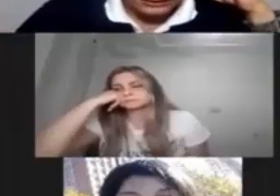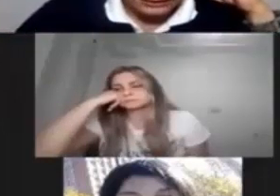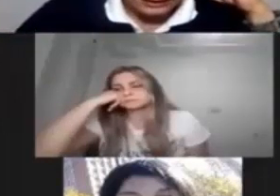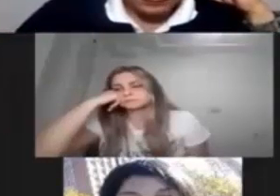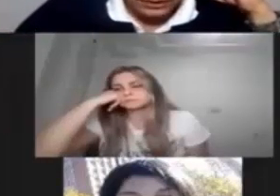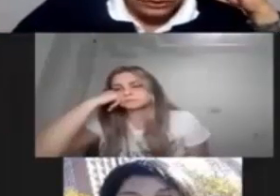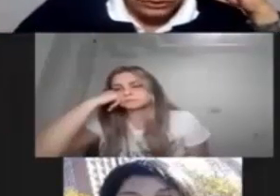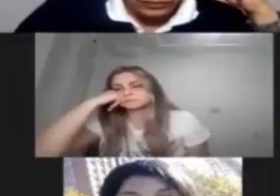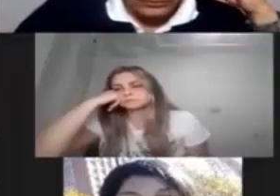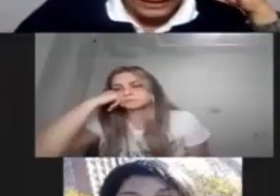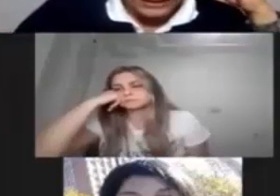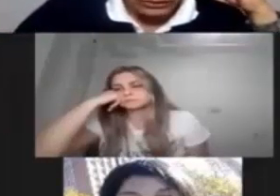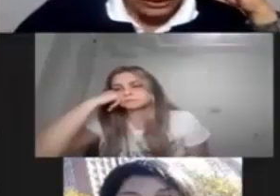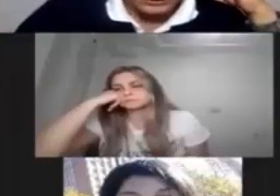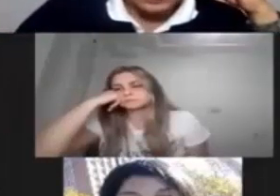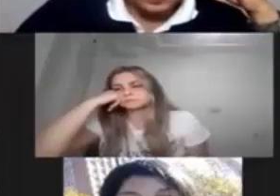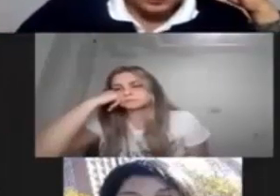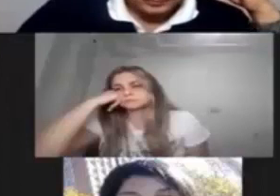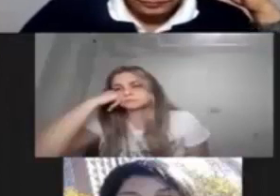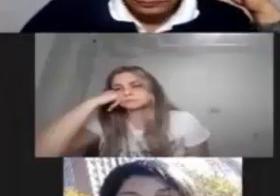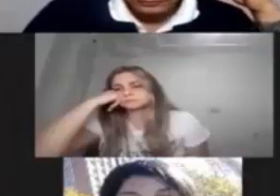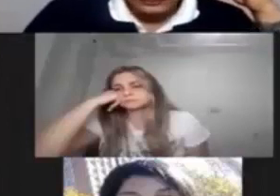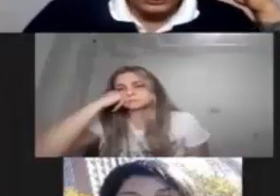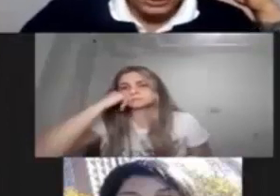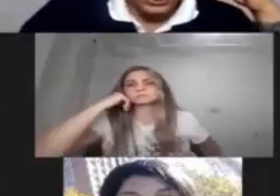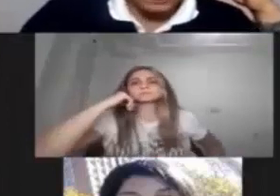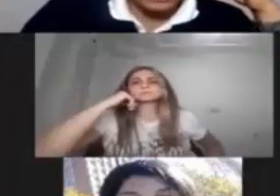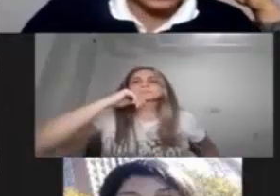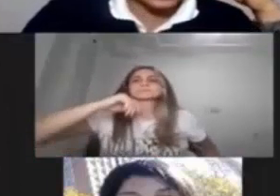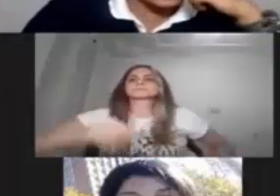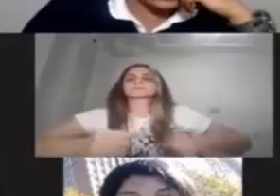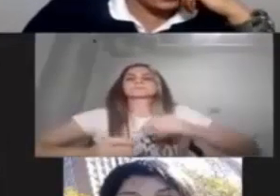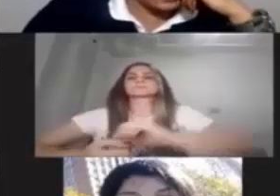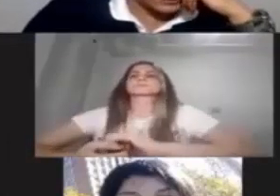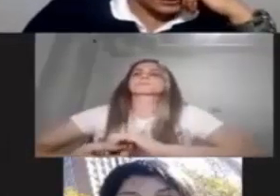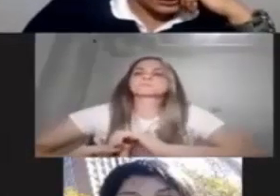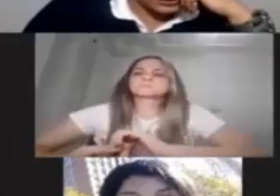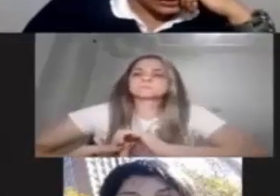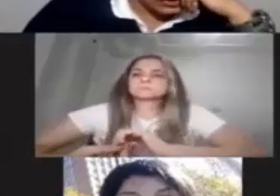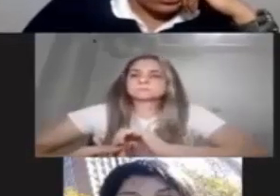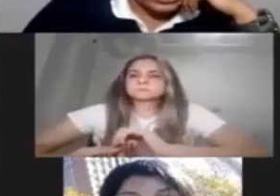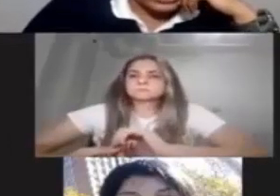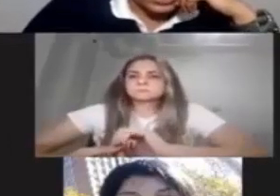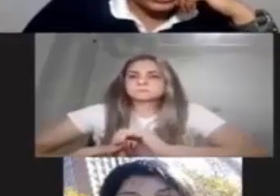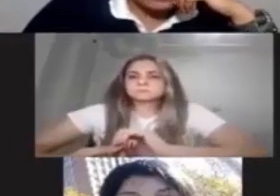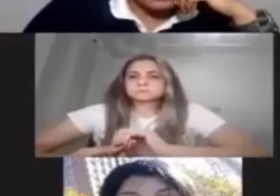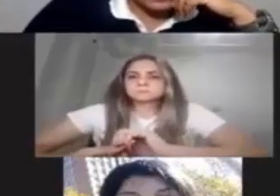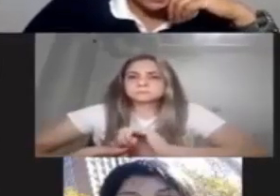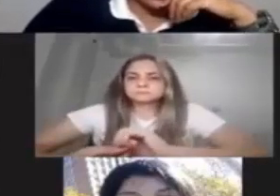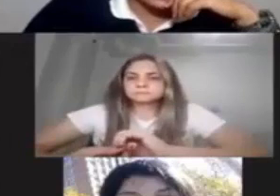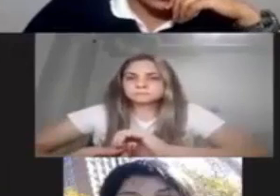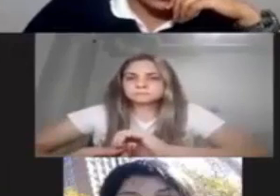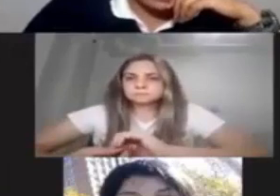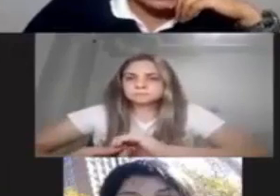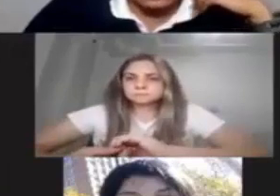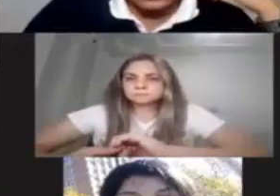tá então vamos ver aqui agora deixa eu ir passando aqui ó alguns textos que aí vai falar